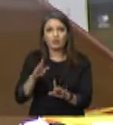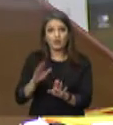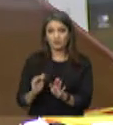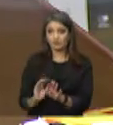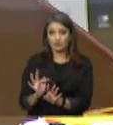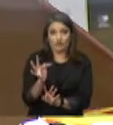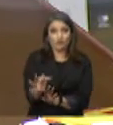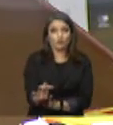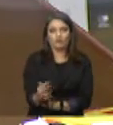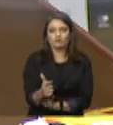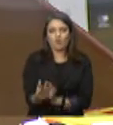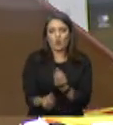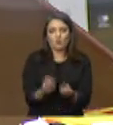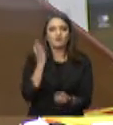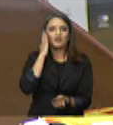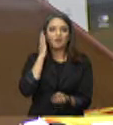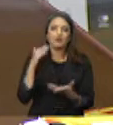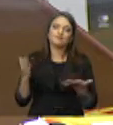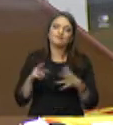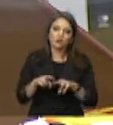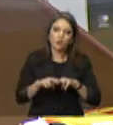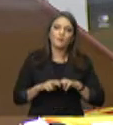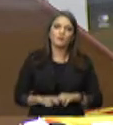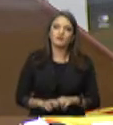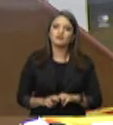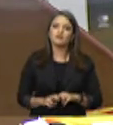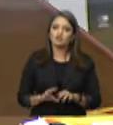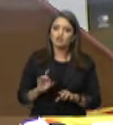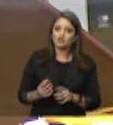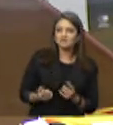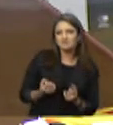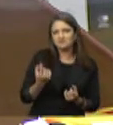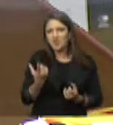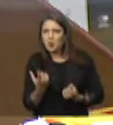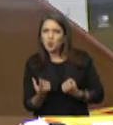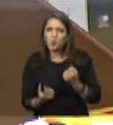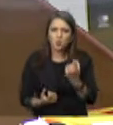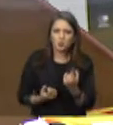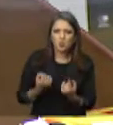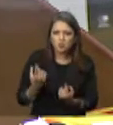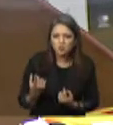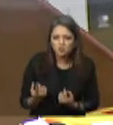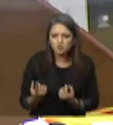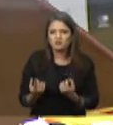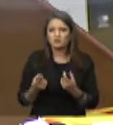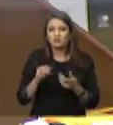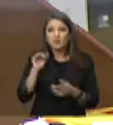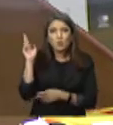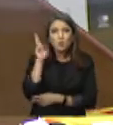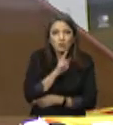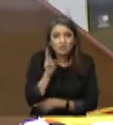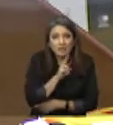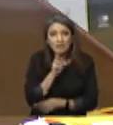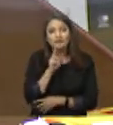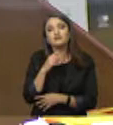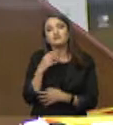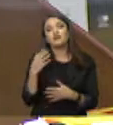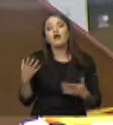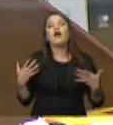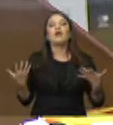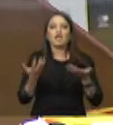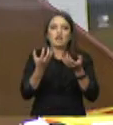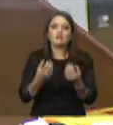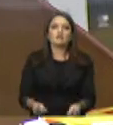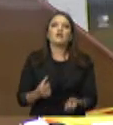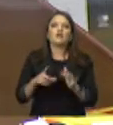é por essa razão que apenas excepcionalmente para fins geralmente de alguma forma de indulgência admite-se a